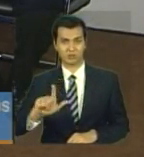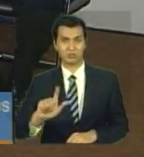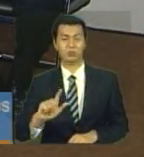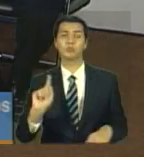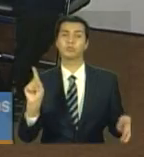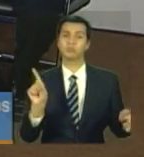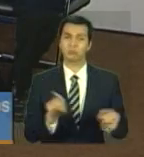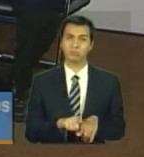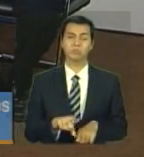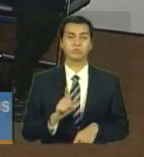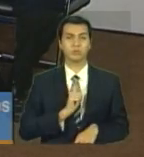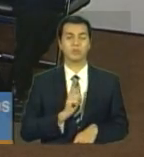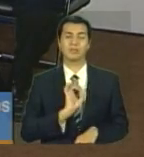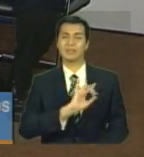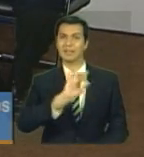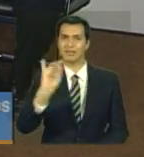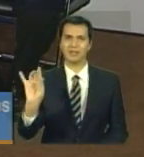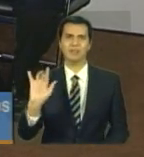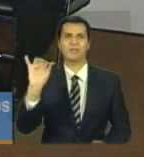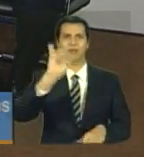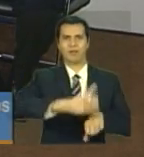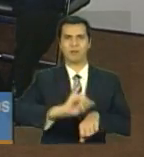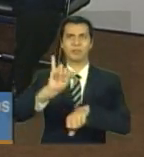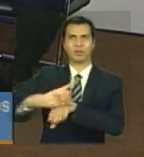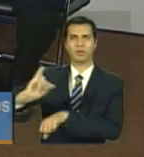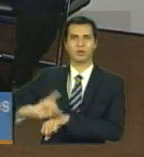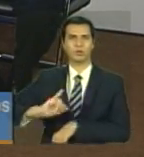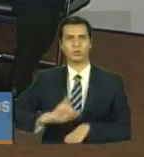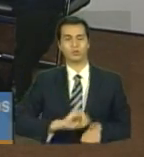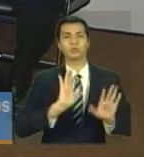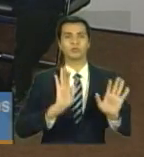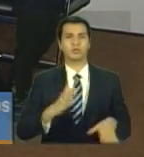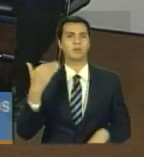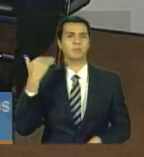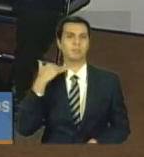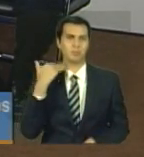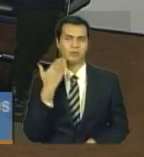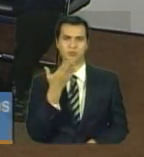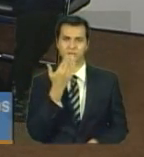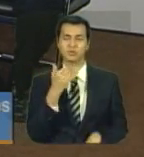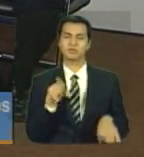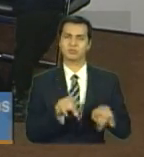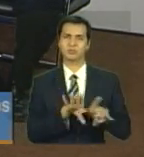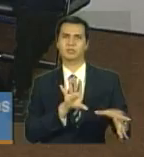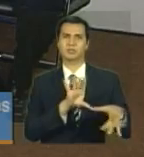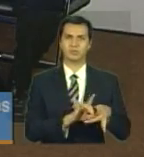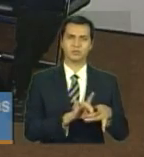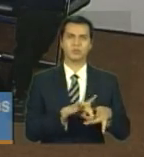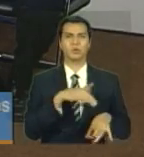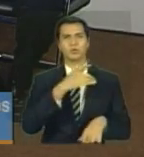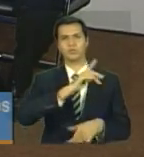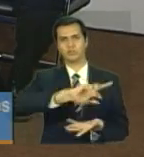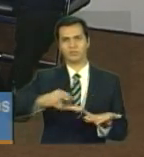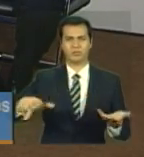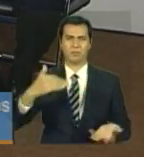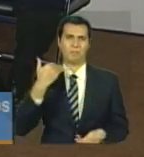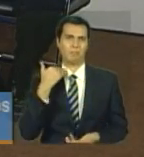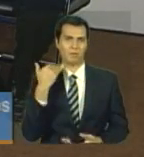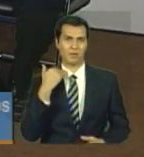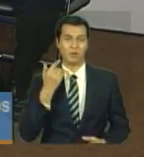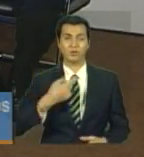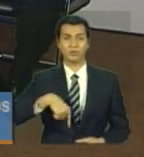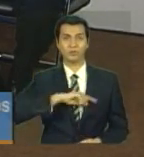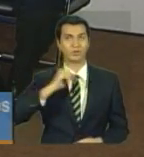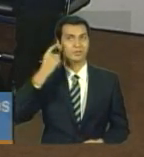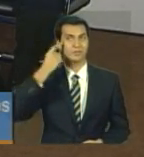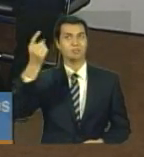em cada estado. Em cada capital, né, tem um banco e que é parceiro dos outros bancos também, né? A ideia não é ficar sozinho, a ideia